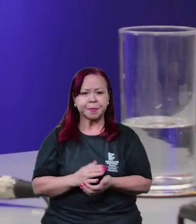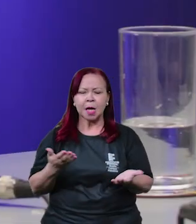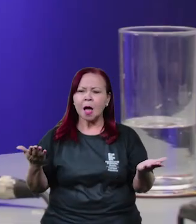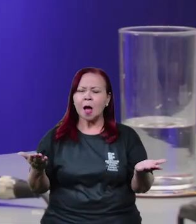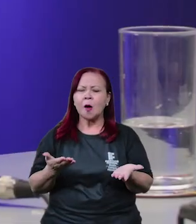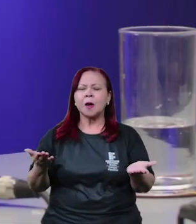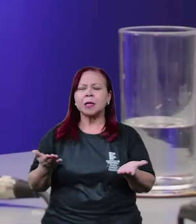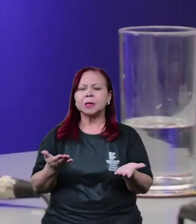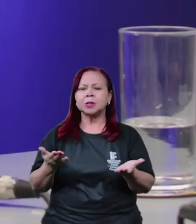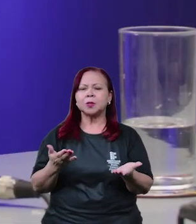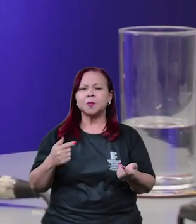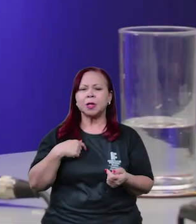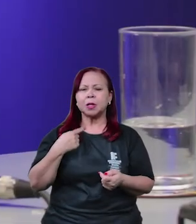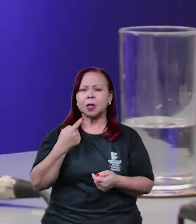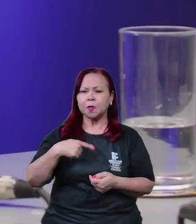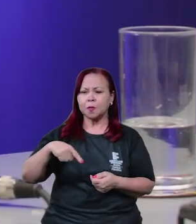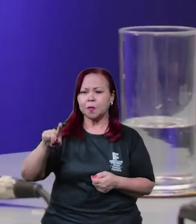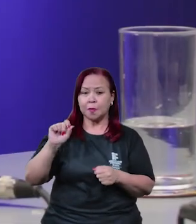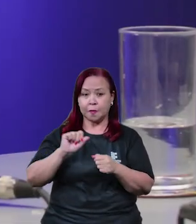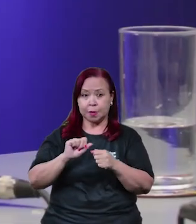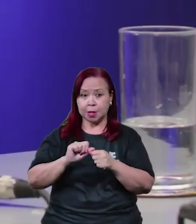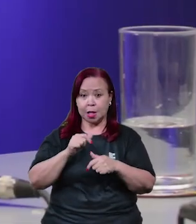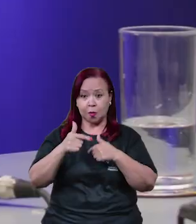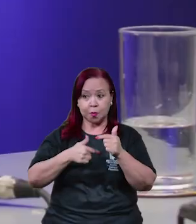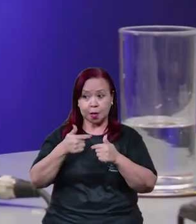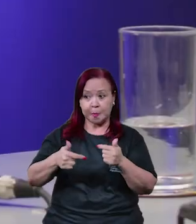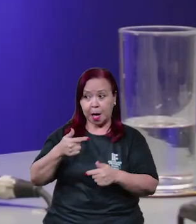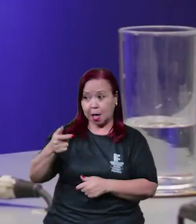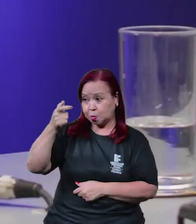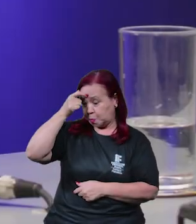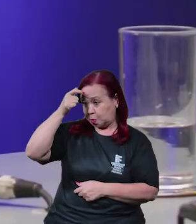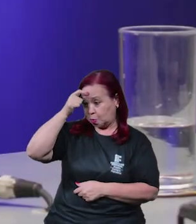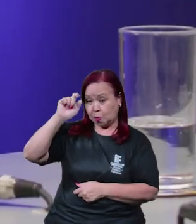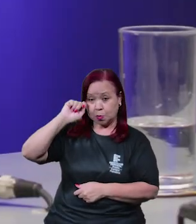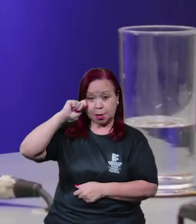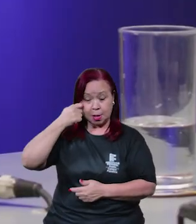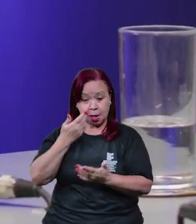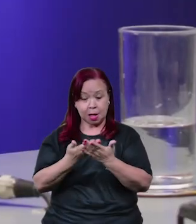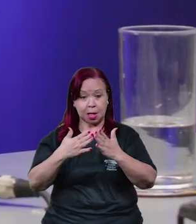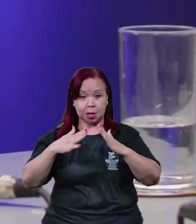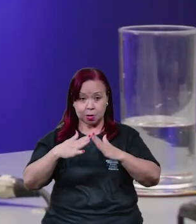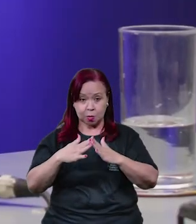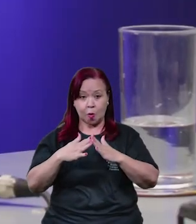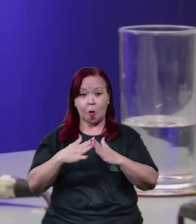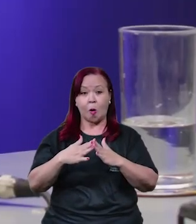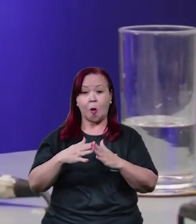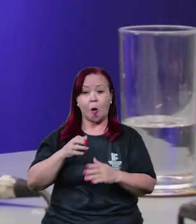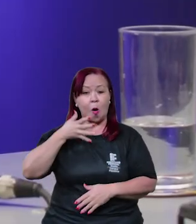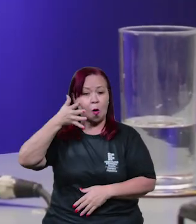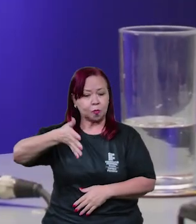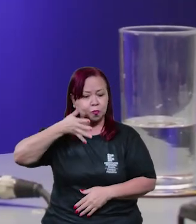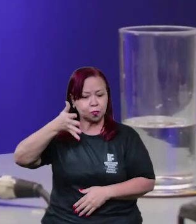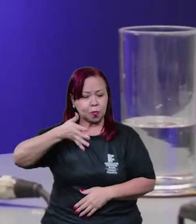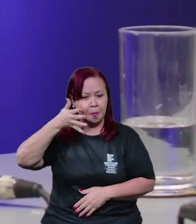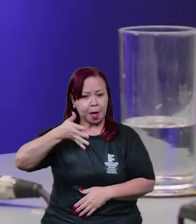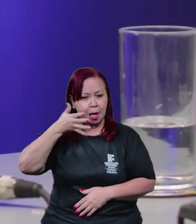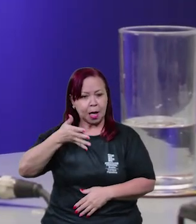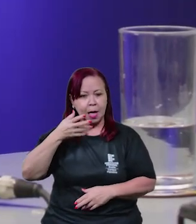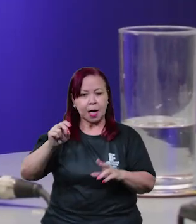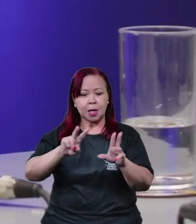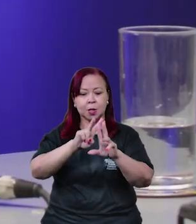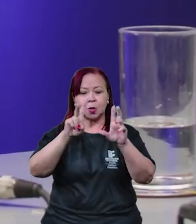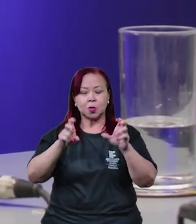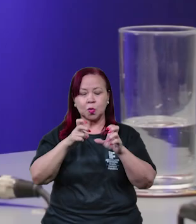aqueles, né, que a gente costuma ser chamado em consciência negra em escolas e tal, pra aí eu fui dar uma palestra a respeito